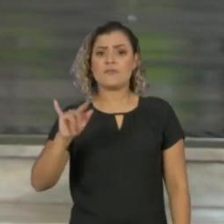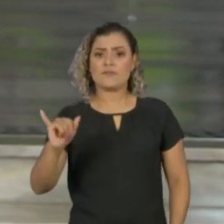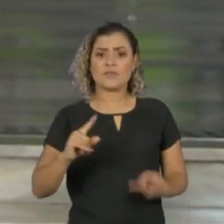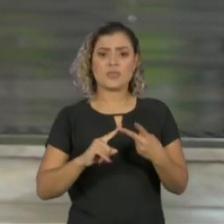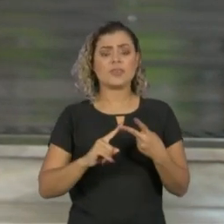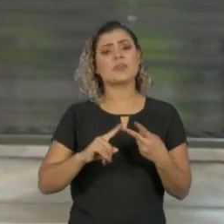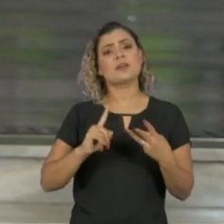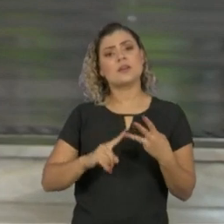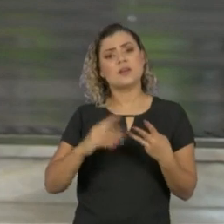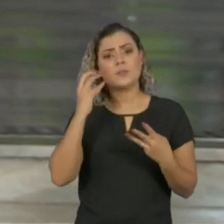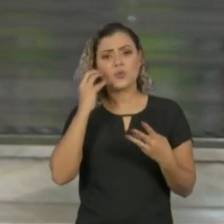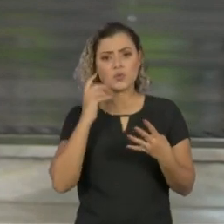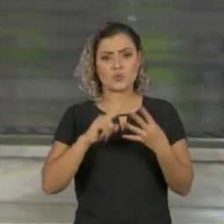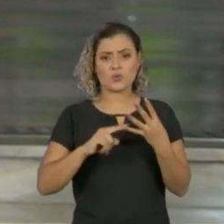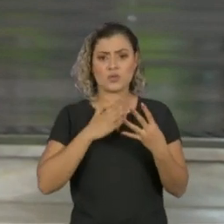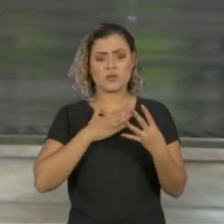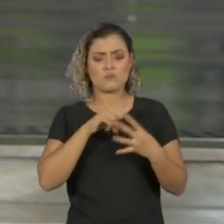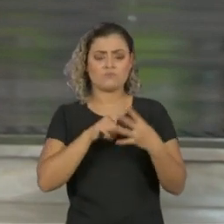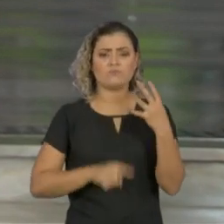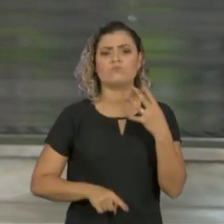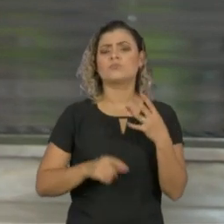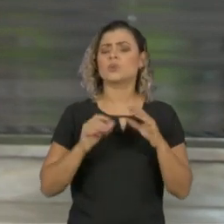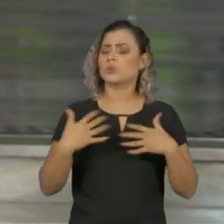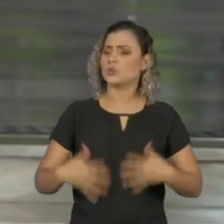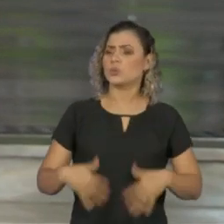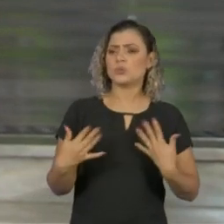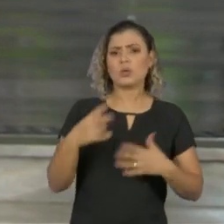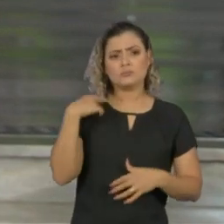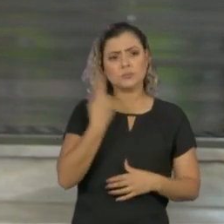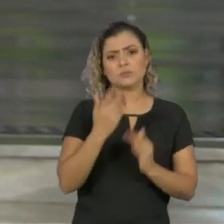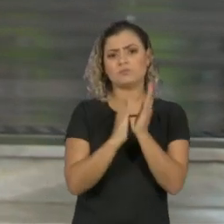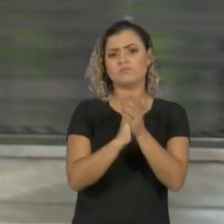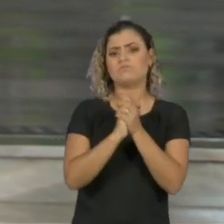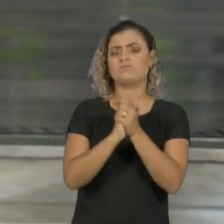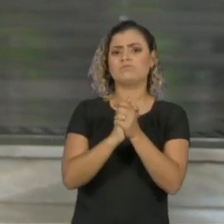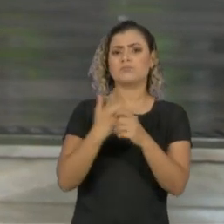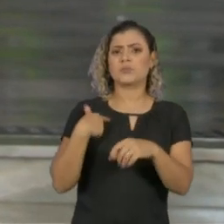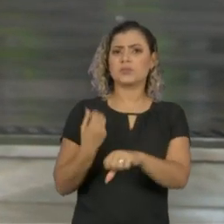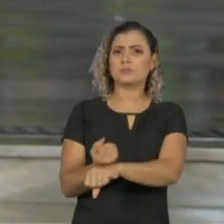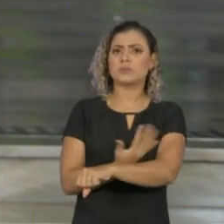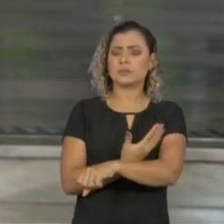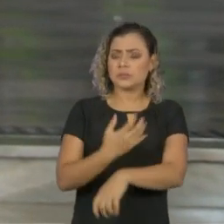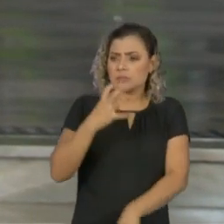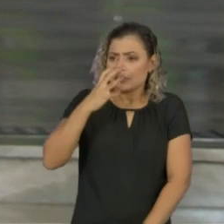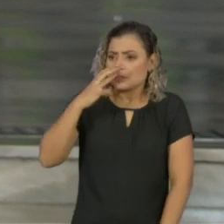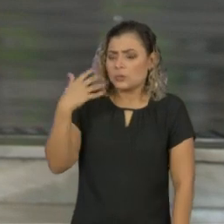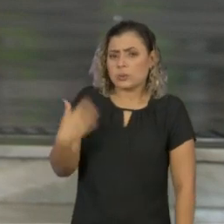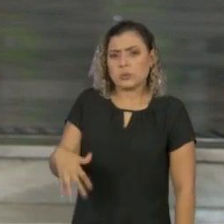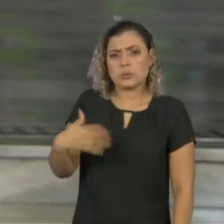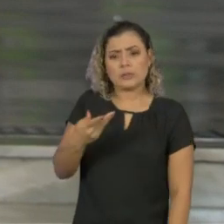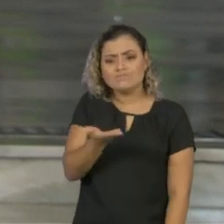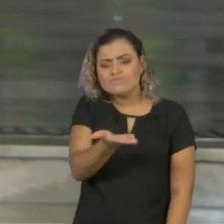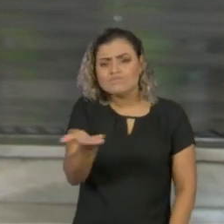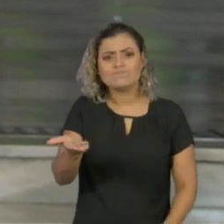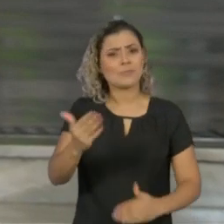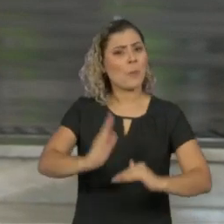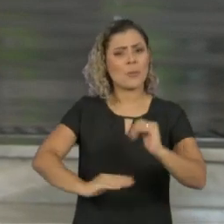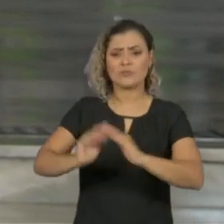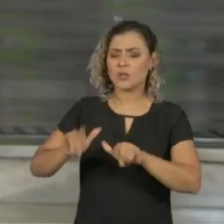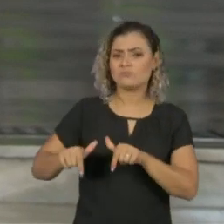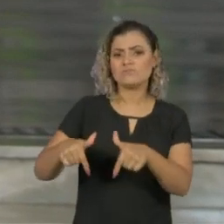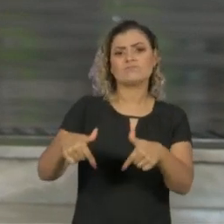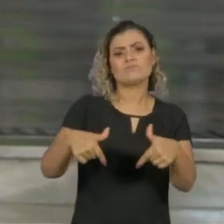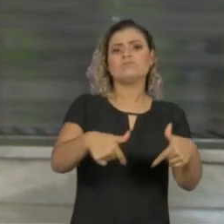sido exemplar. Eu diria, nos emocionado, inclusive, a forma com que esses profissionais têm